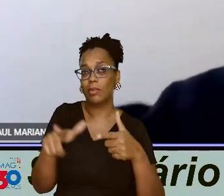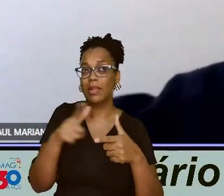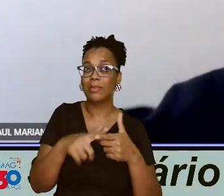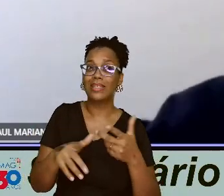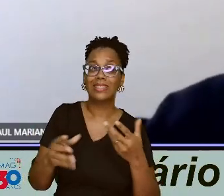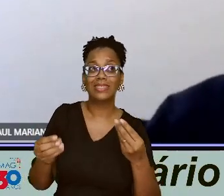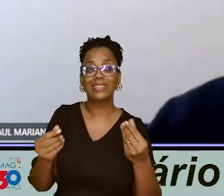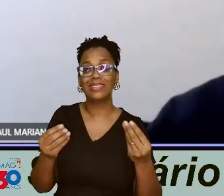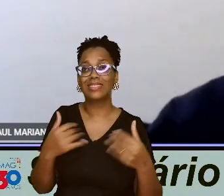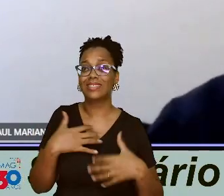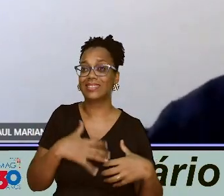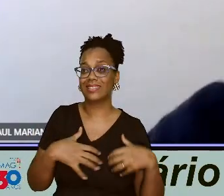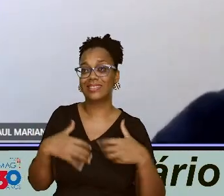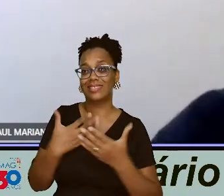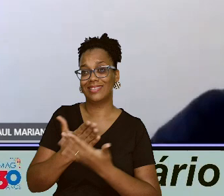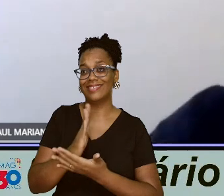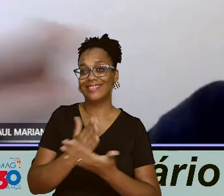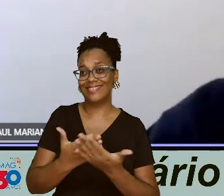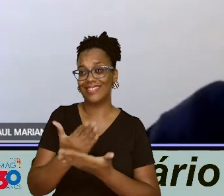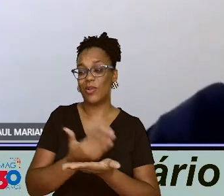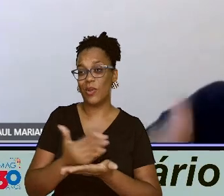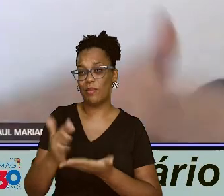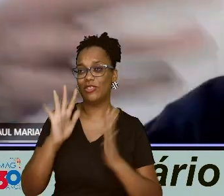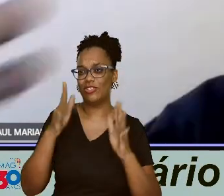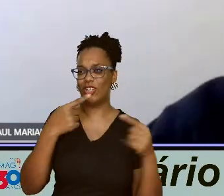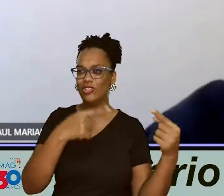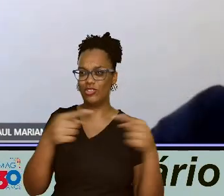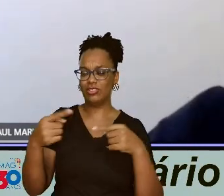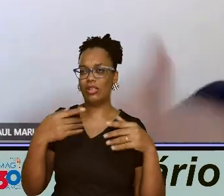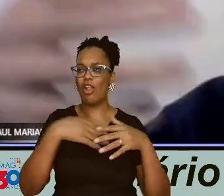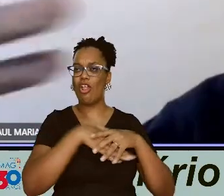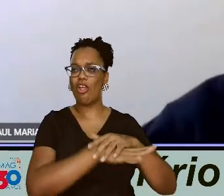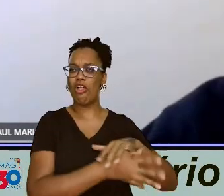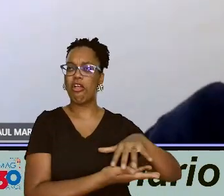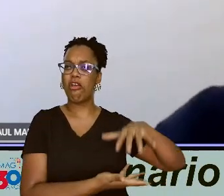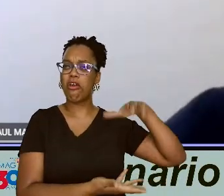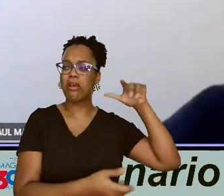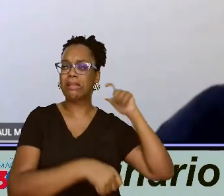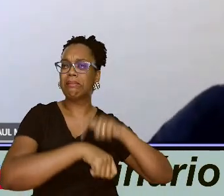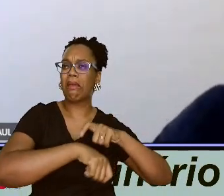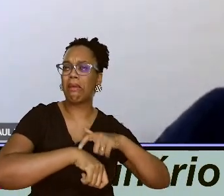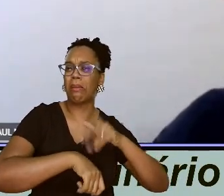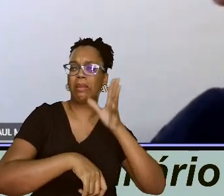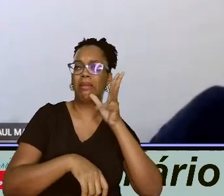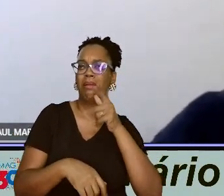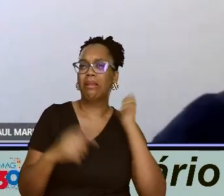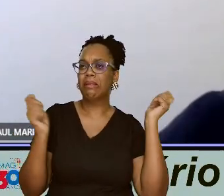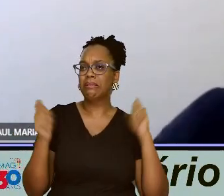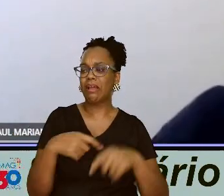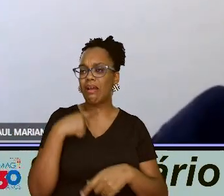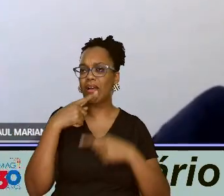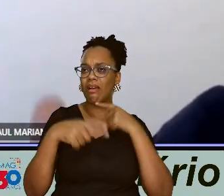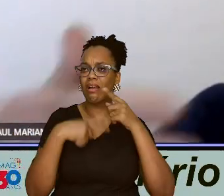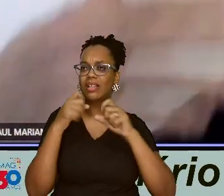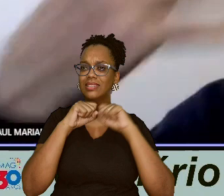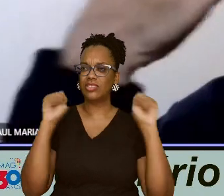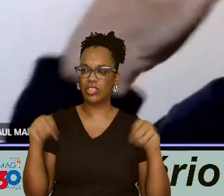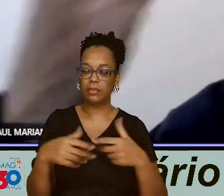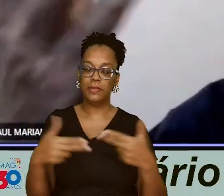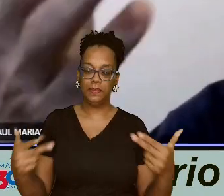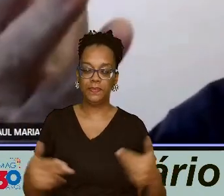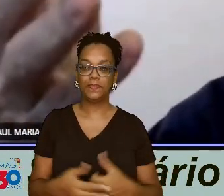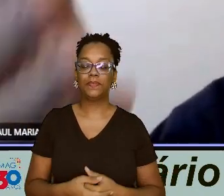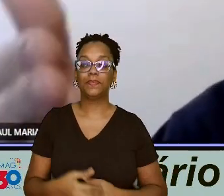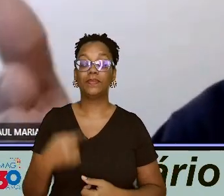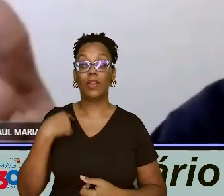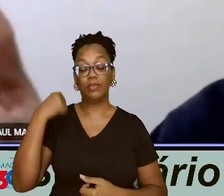a inquietação inicial, né? Que foi discutido aqui do acúmulo, do processo, do tempo, da ineficiência do sistema e tudo isso. E eu me